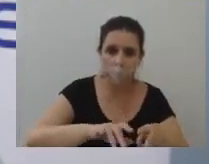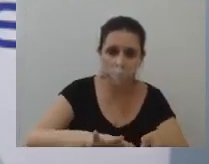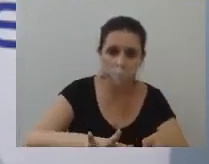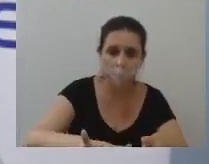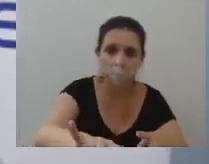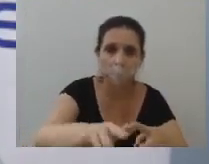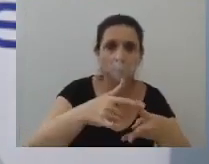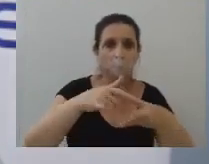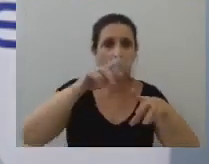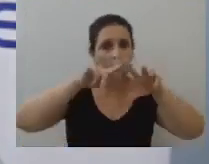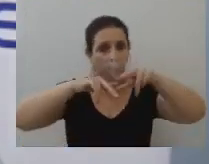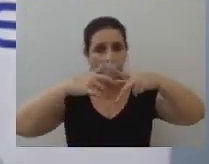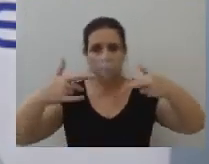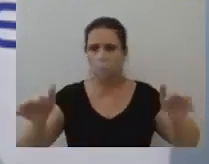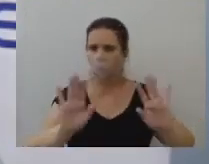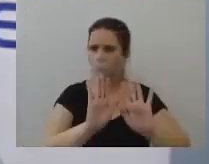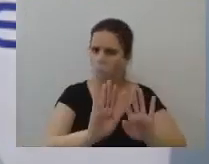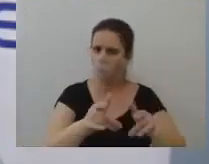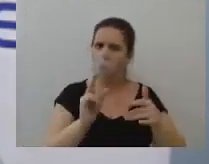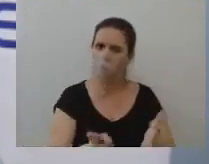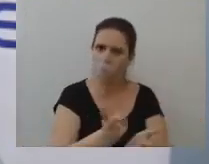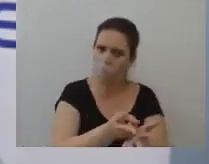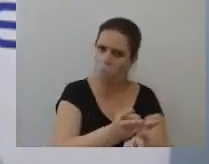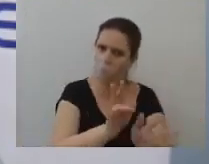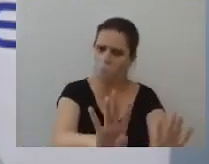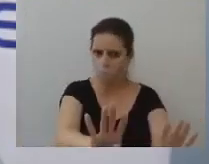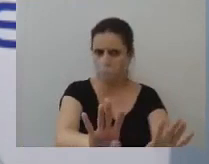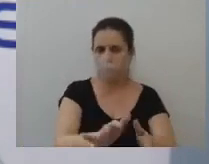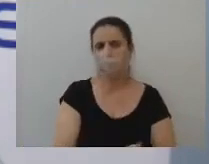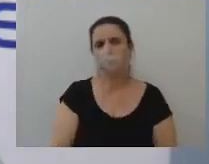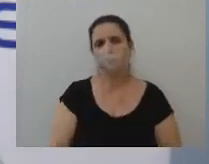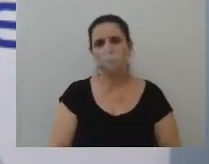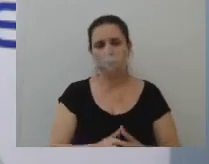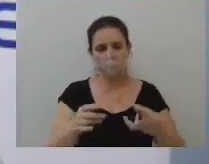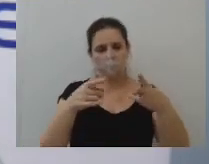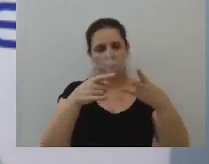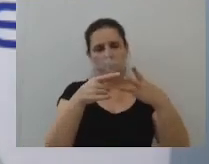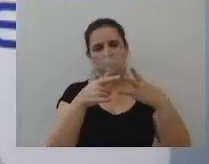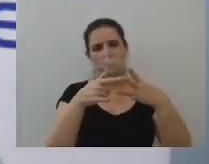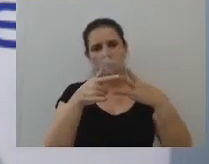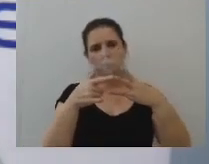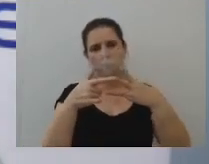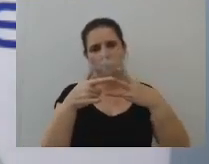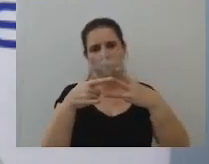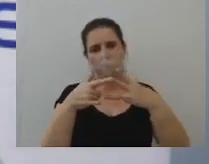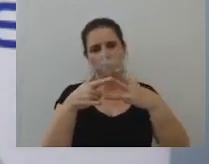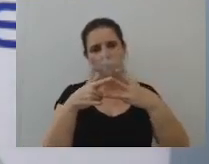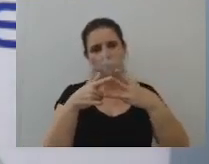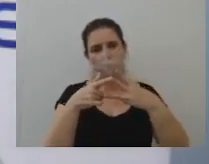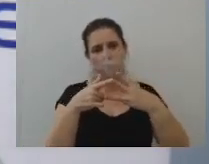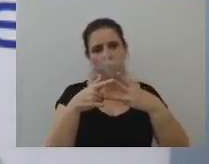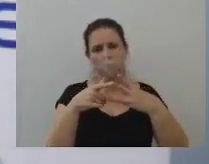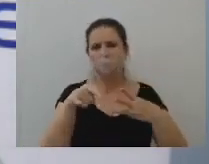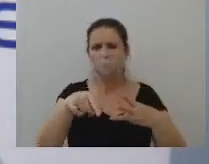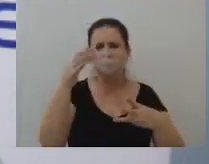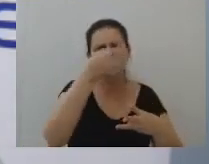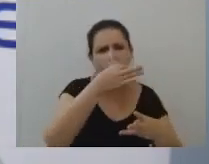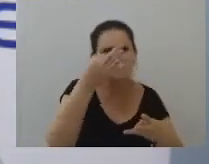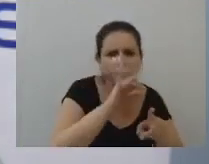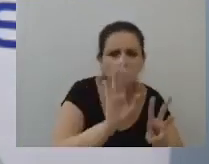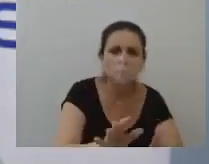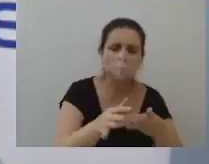barra, continua no formato que ela tem sempre. Segundo processo, esse é lindo.